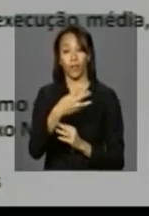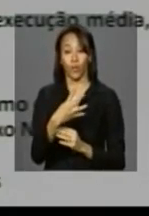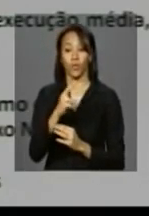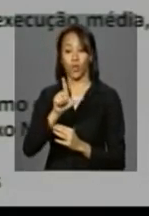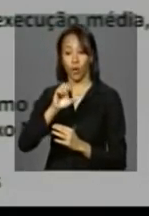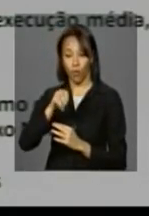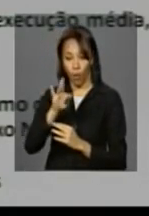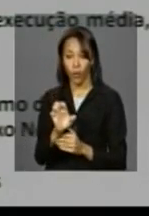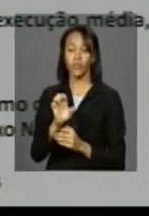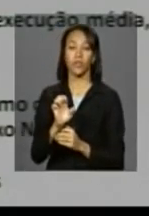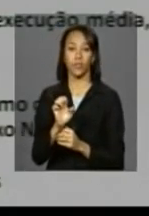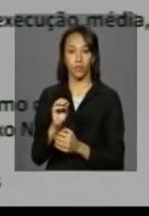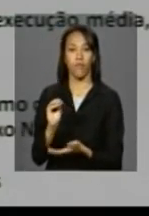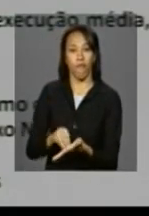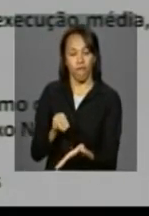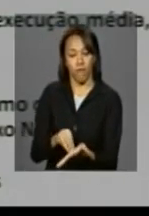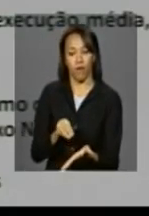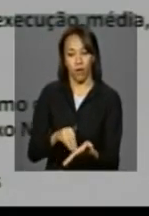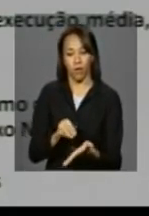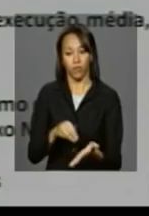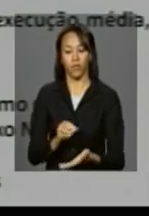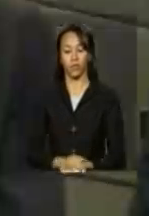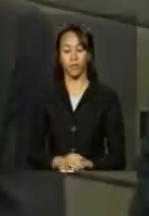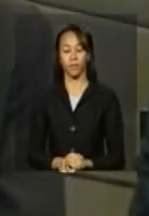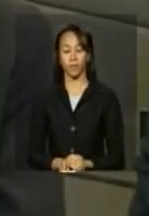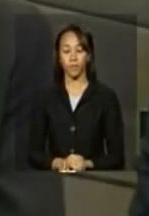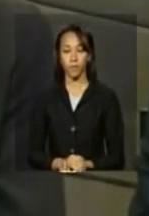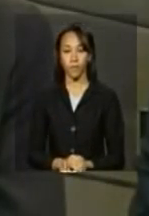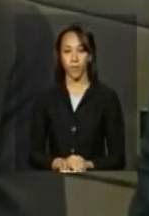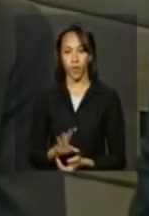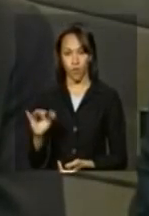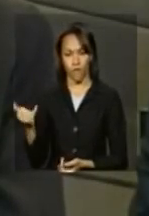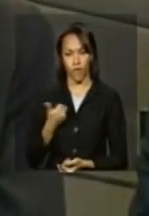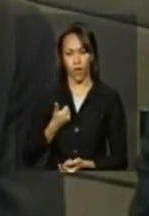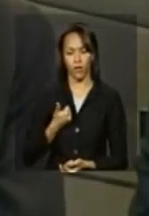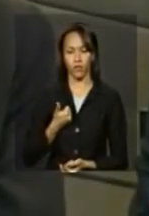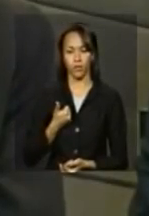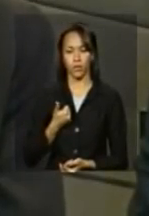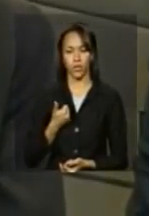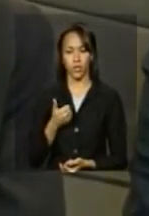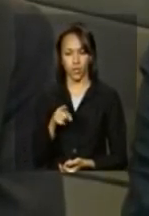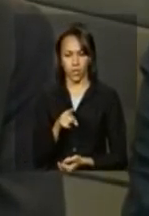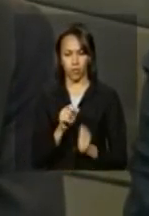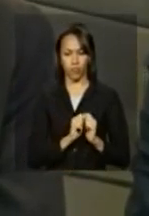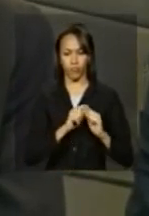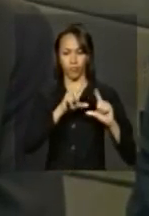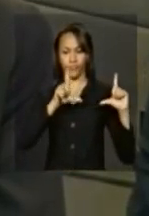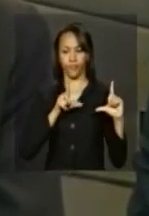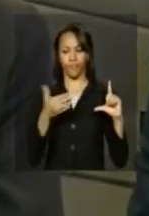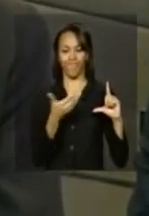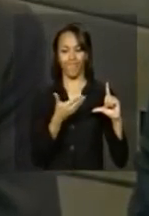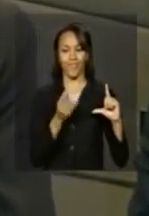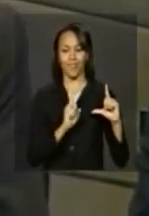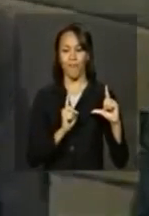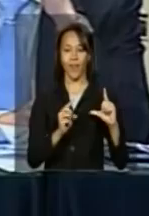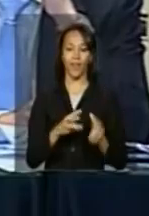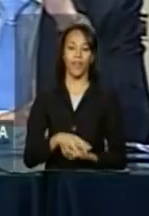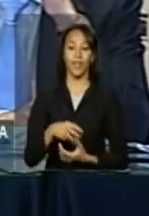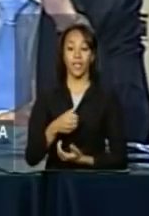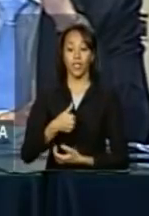estamos... O Fernando está corrigindo aqui o dado que está aí nessa apresentação, não são 2.300,